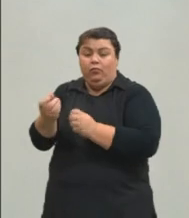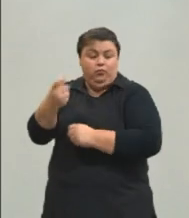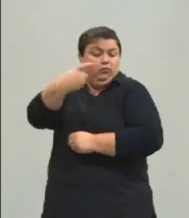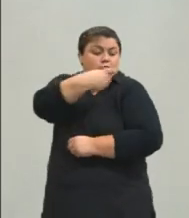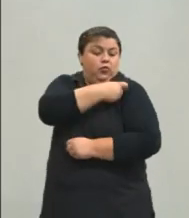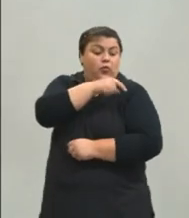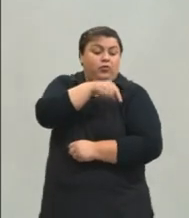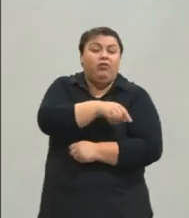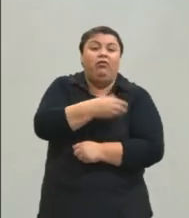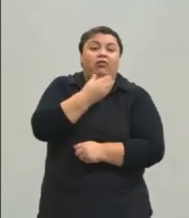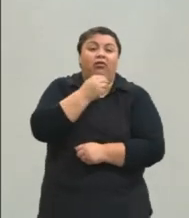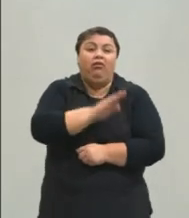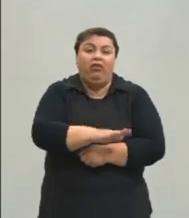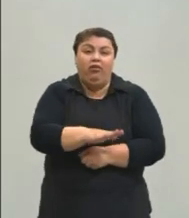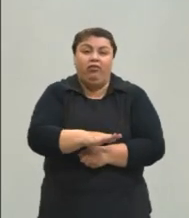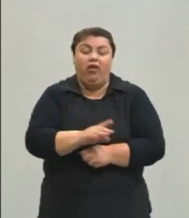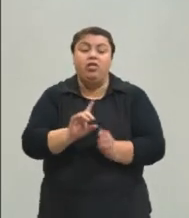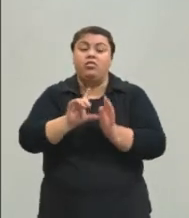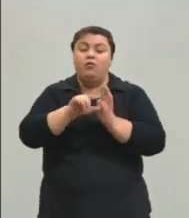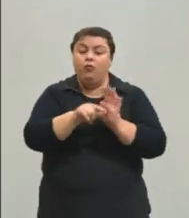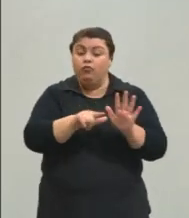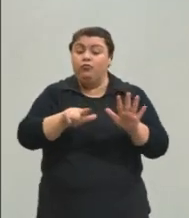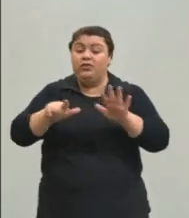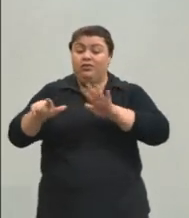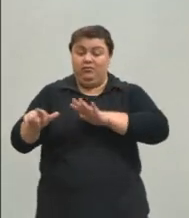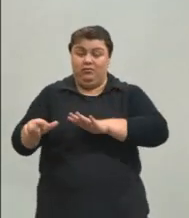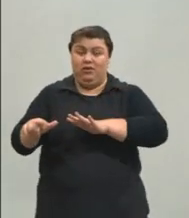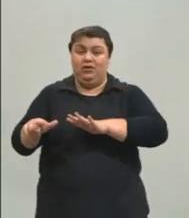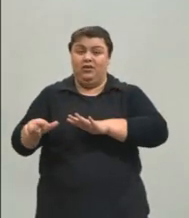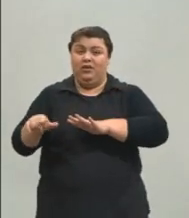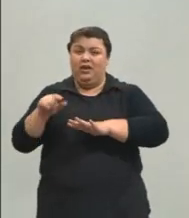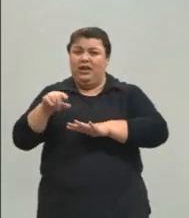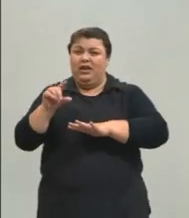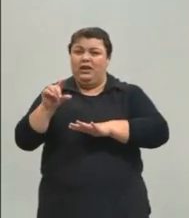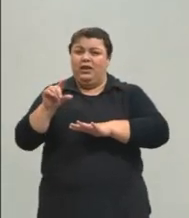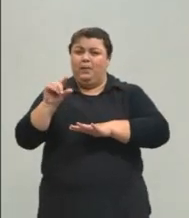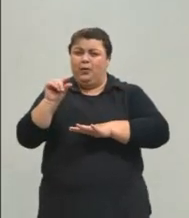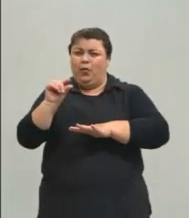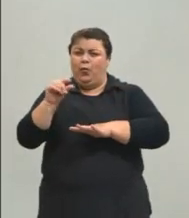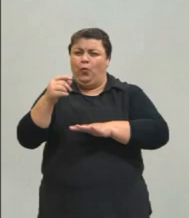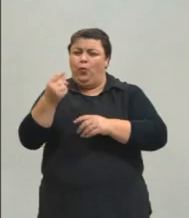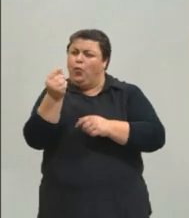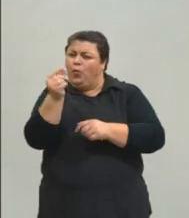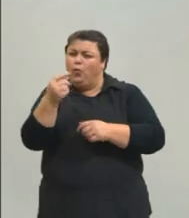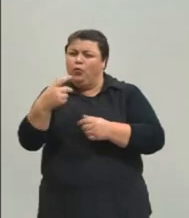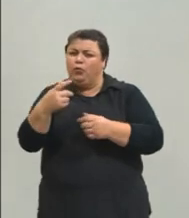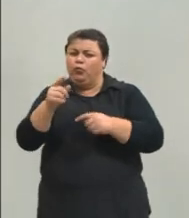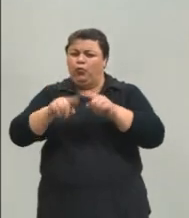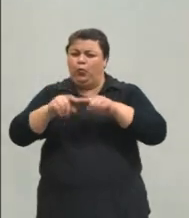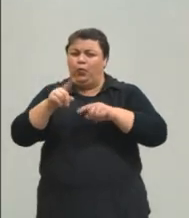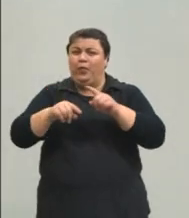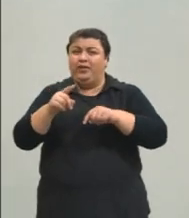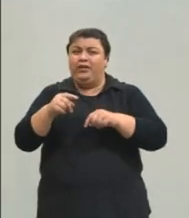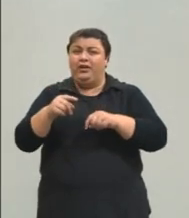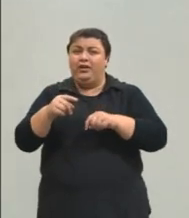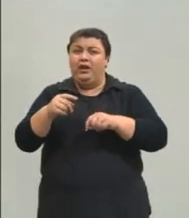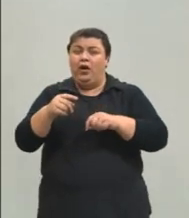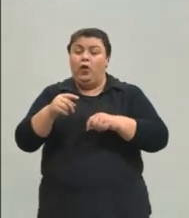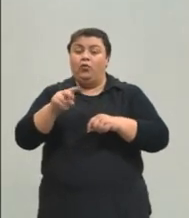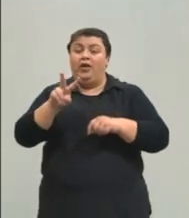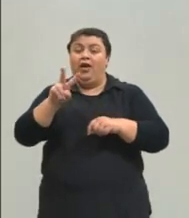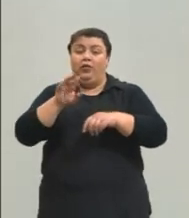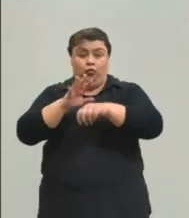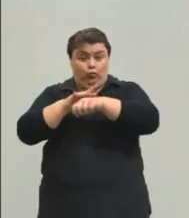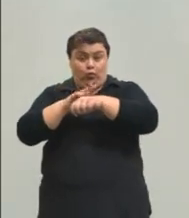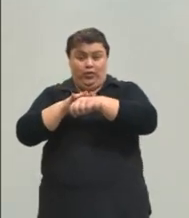semanas, ele inoculou no mesmo menino um pouquinho do material, da substância, né, do pus, da varíola de